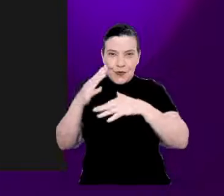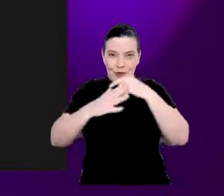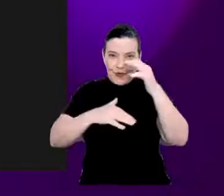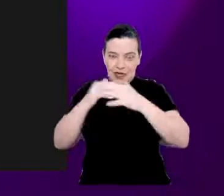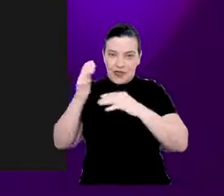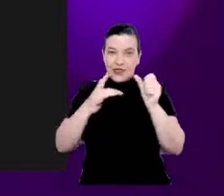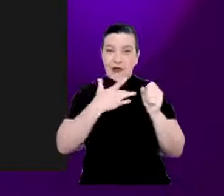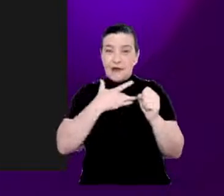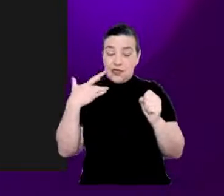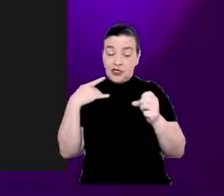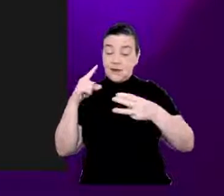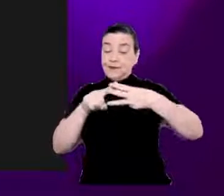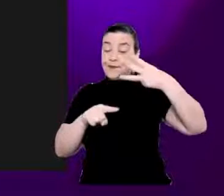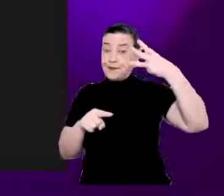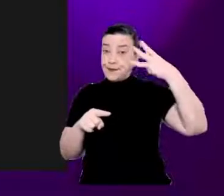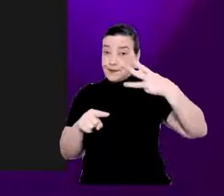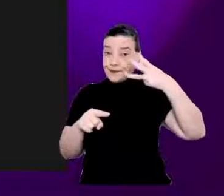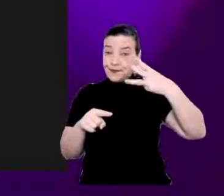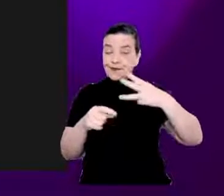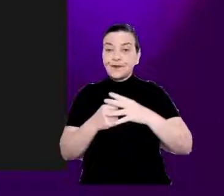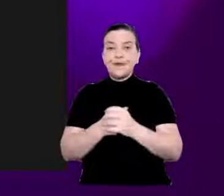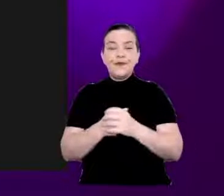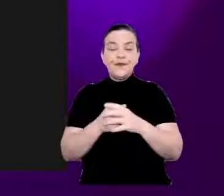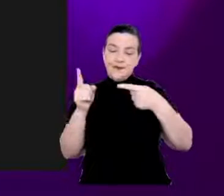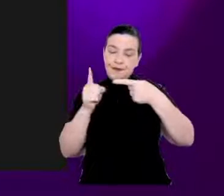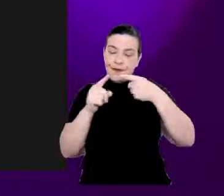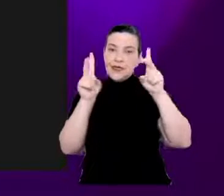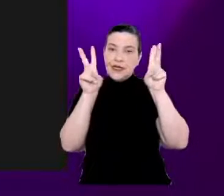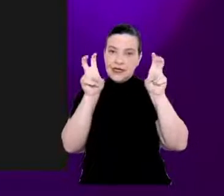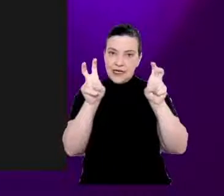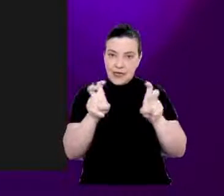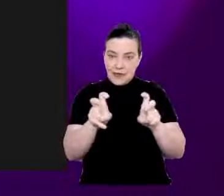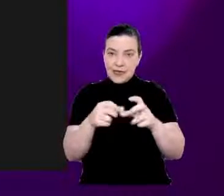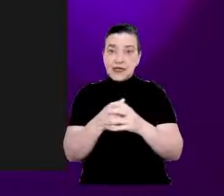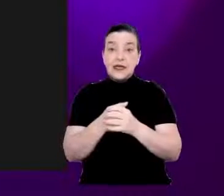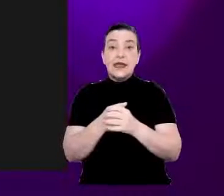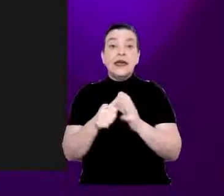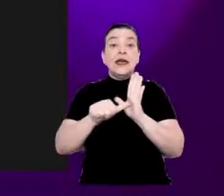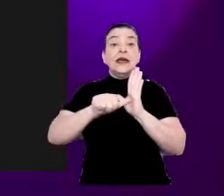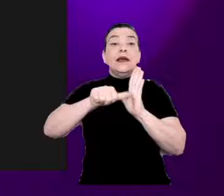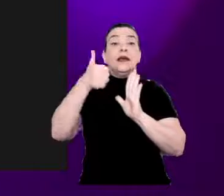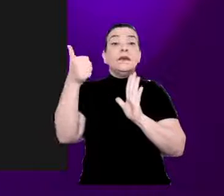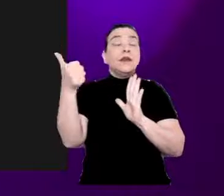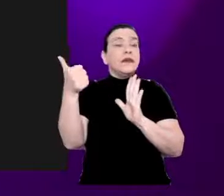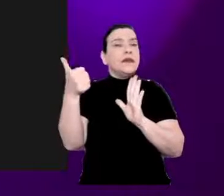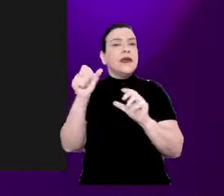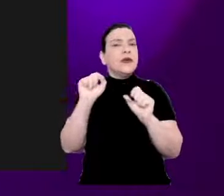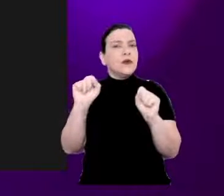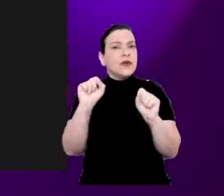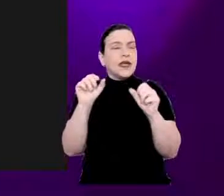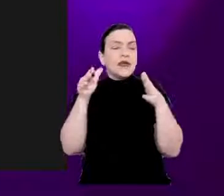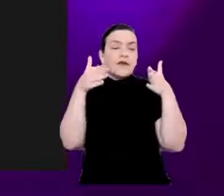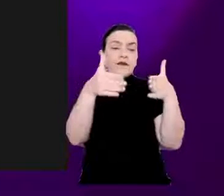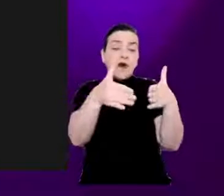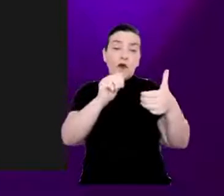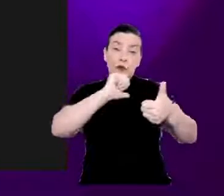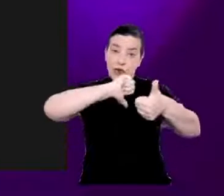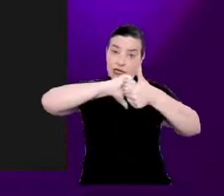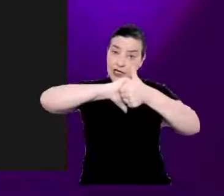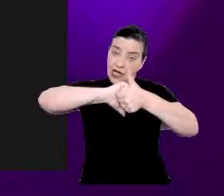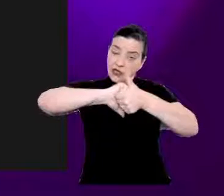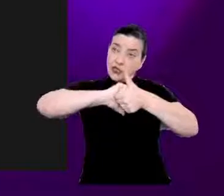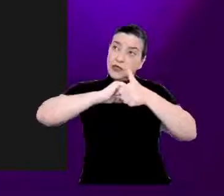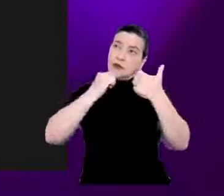blocos. Faremos discussões sobre esses temas. No primeiro bloco, em relação à qualidade, seja